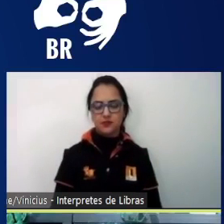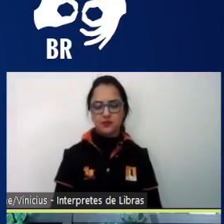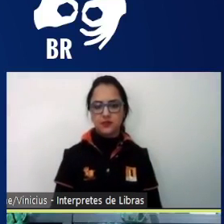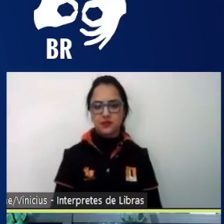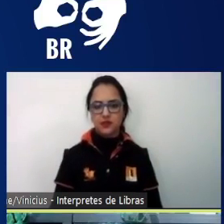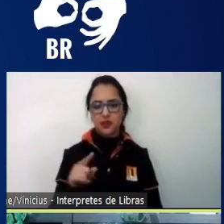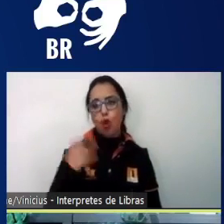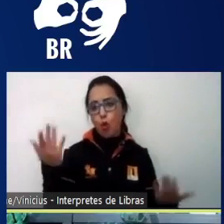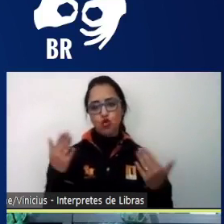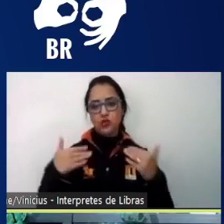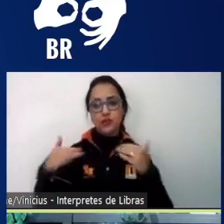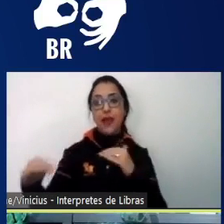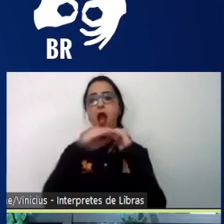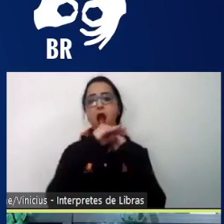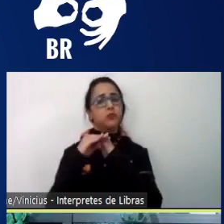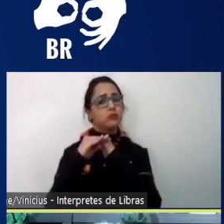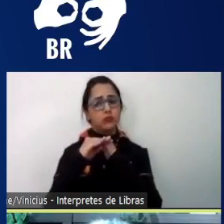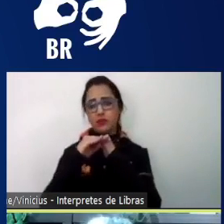desiguais,